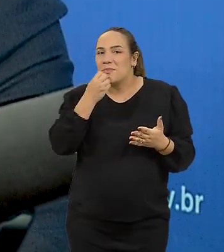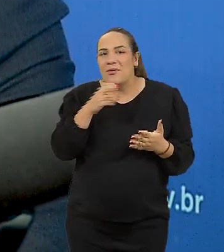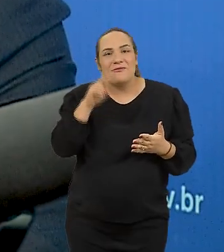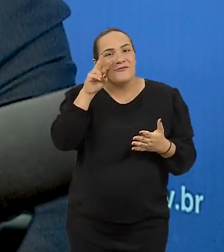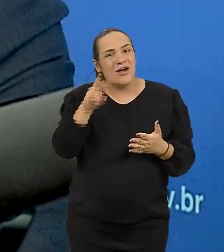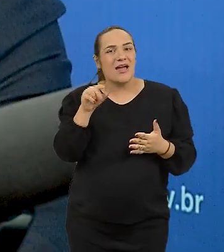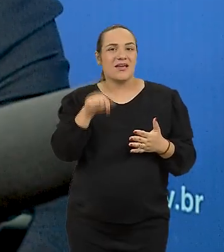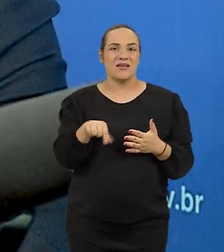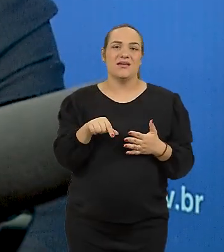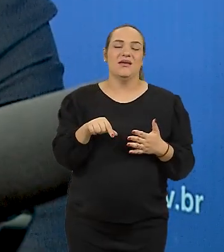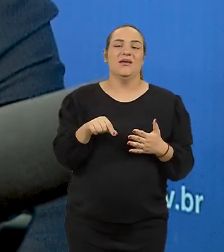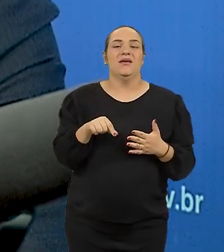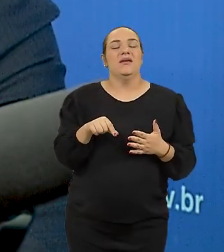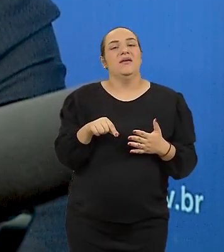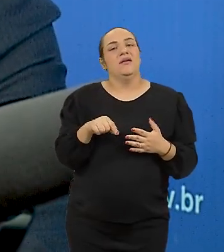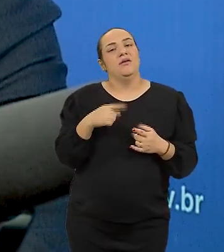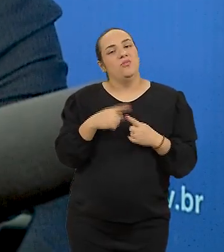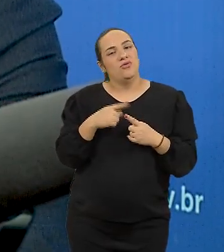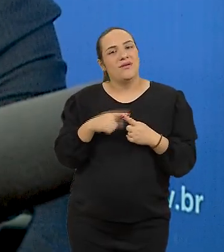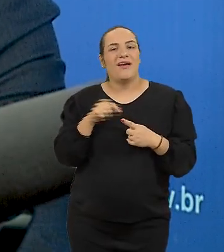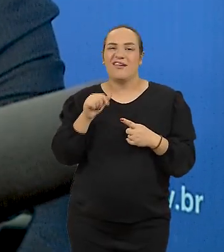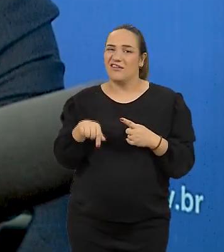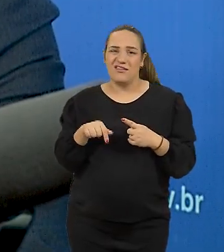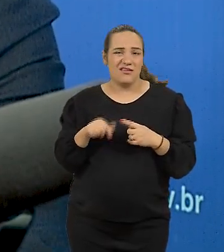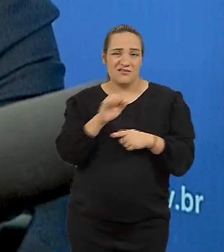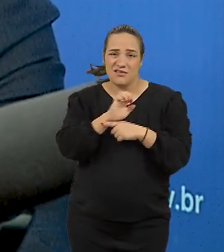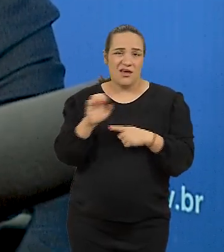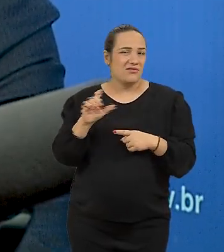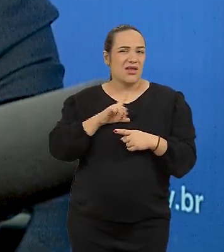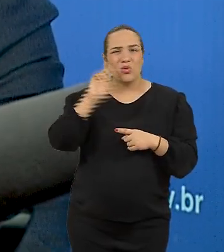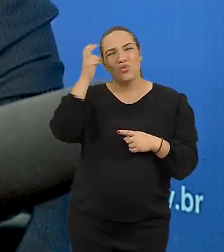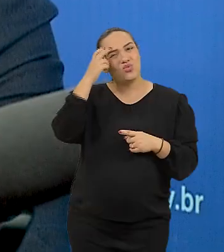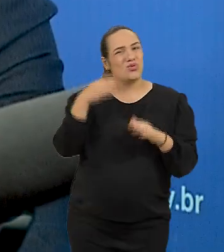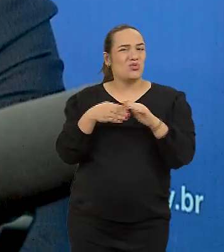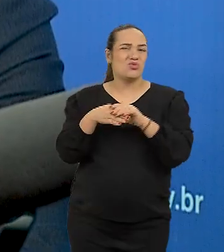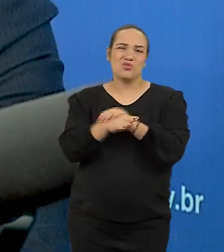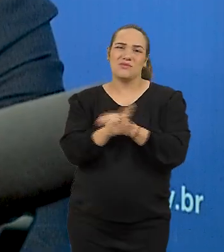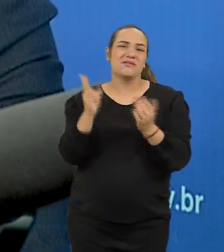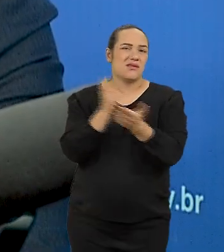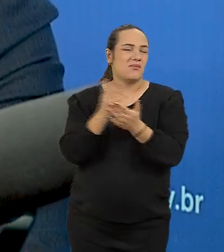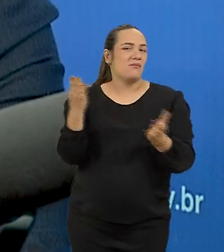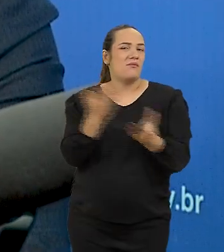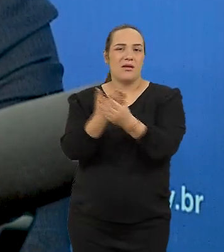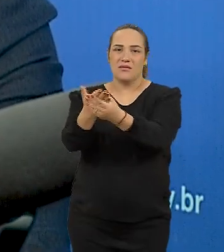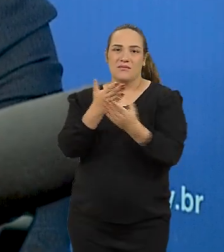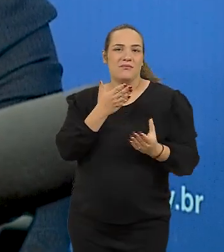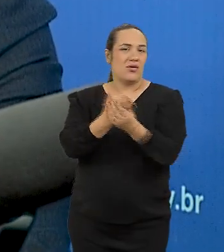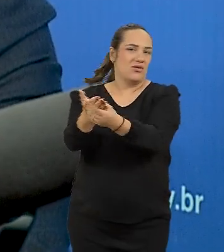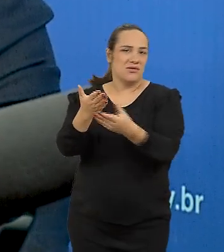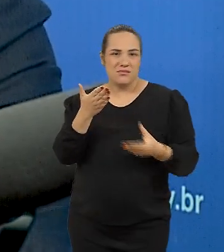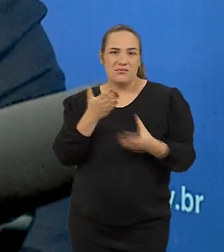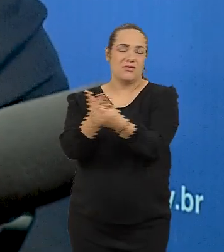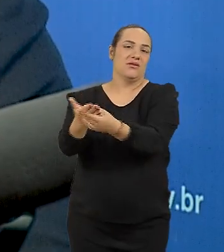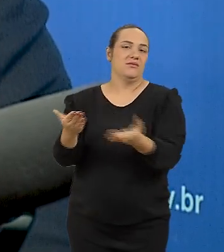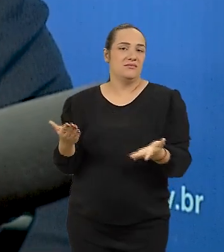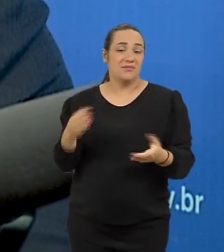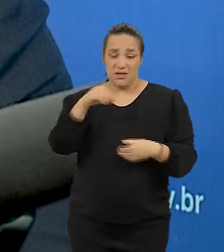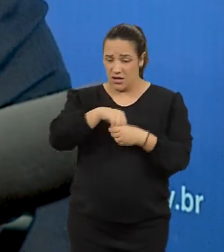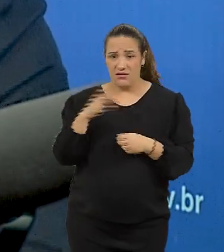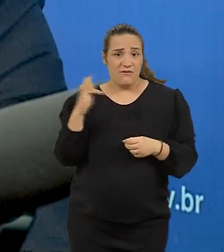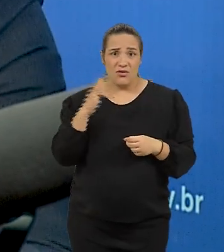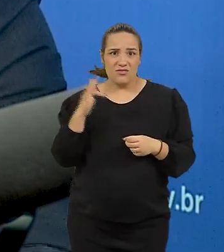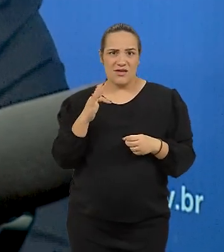a gente, nessa cultura aqui da litigância, a gente acaba que na faculdade já é